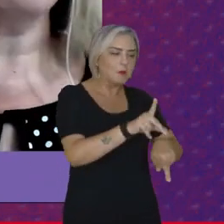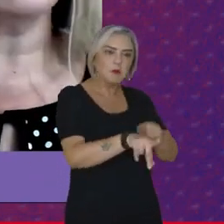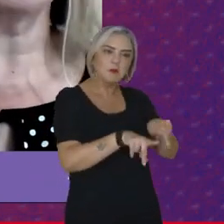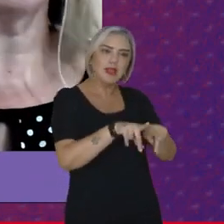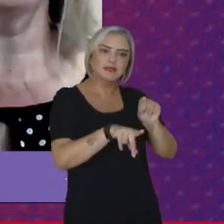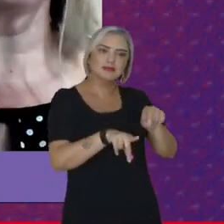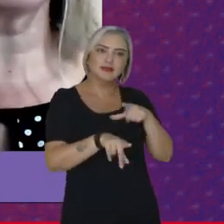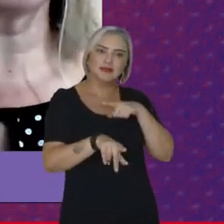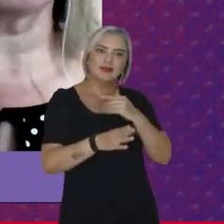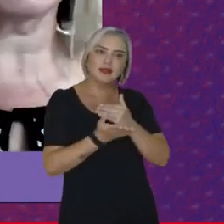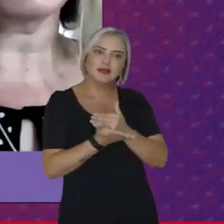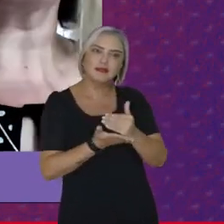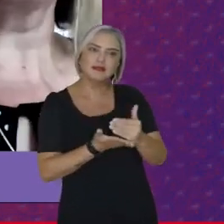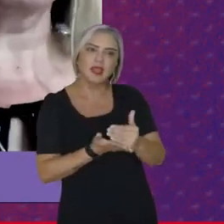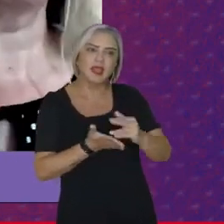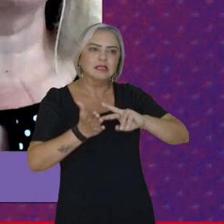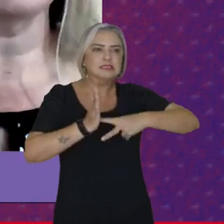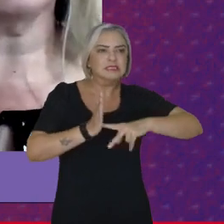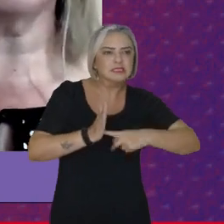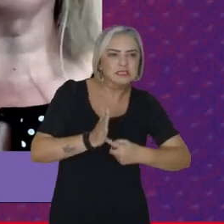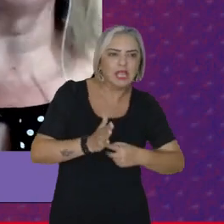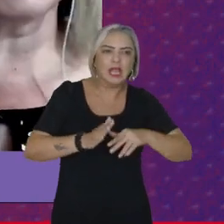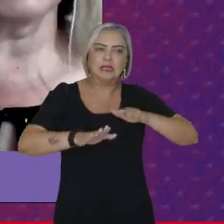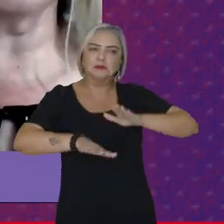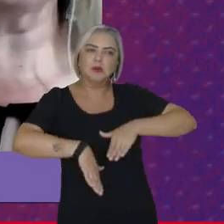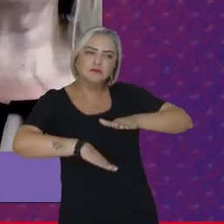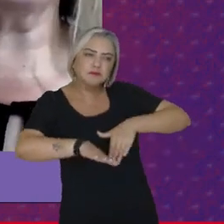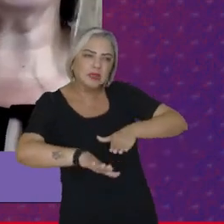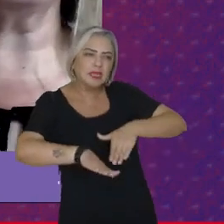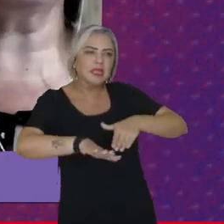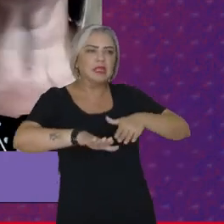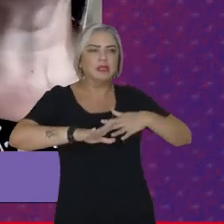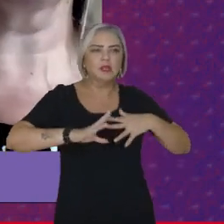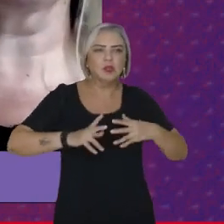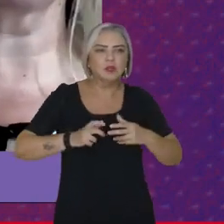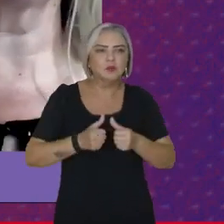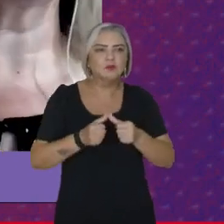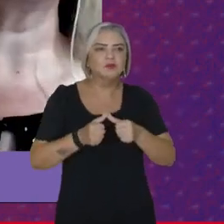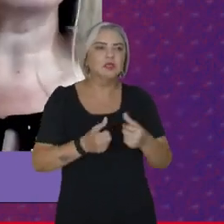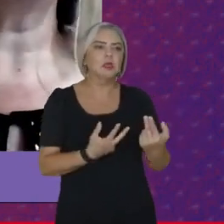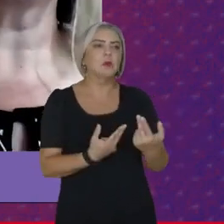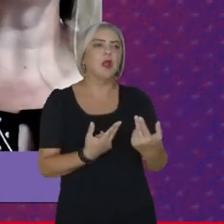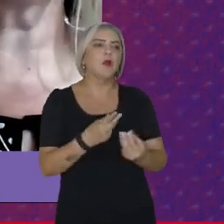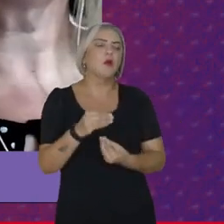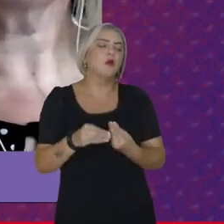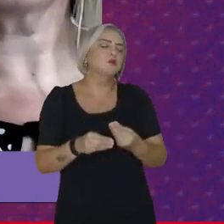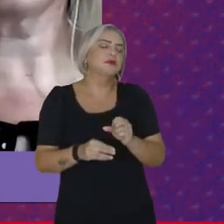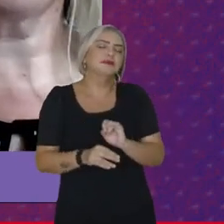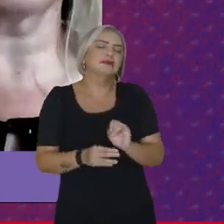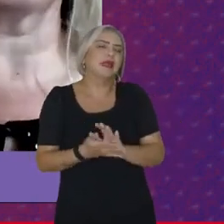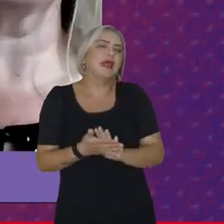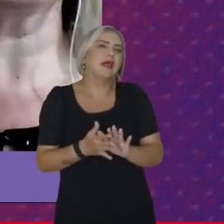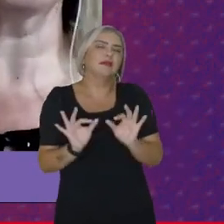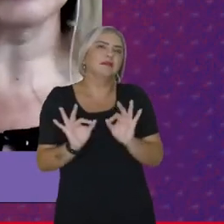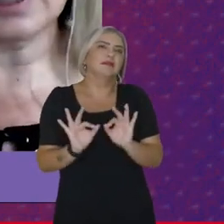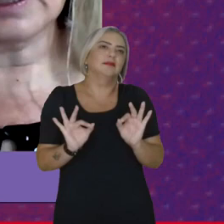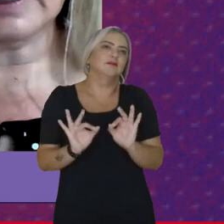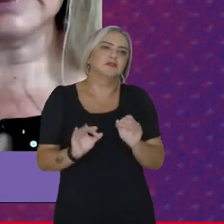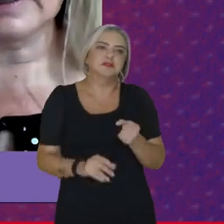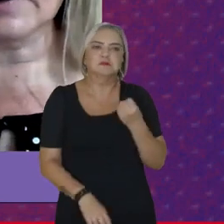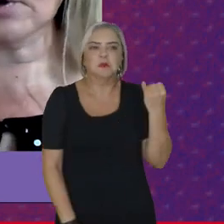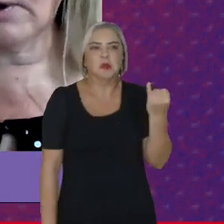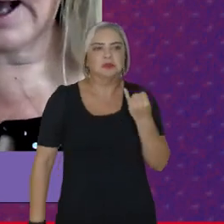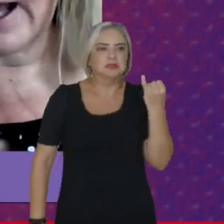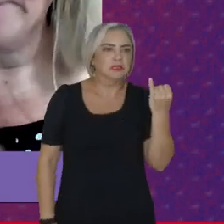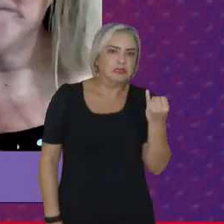população, partido, sindicato, movimento, tudo fica no mesmo bolo, como se nada disso fosse importante